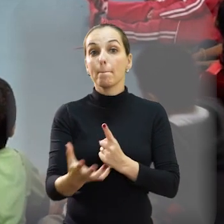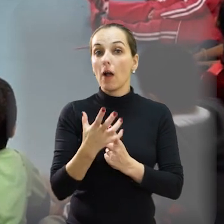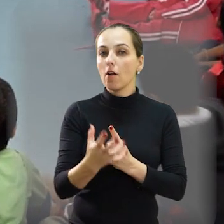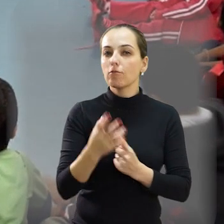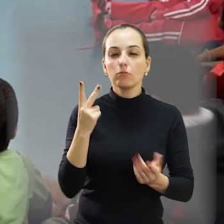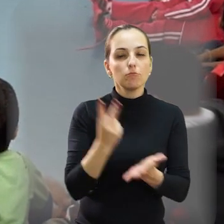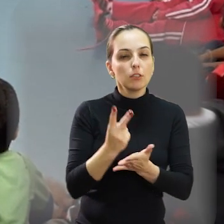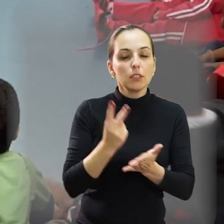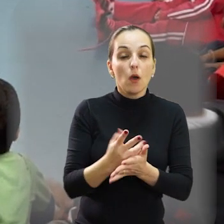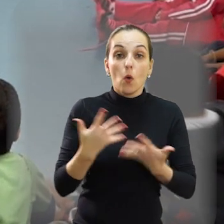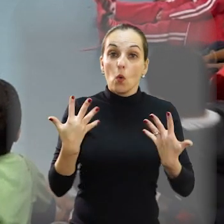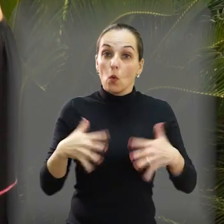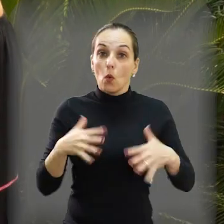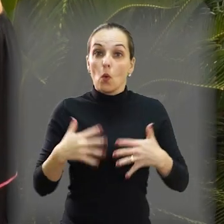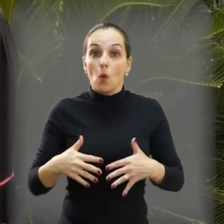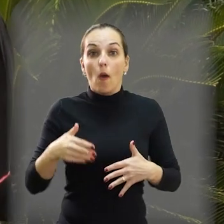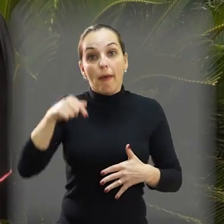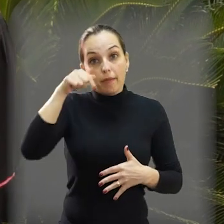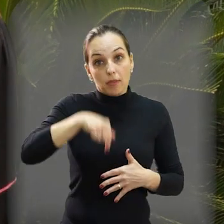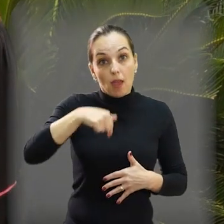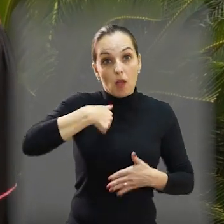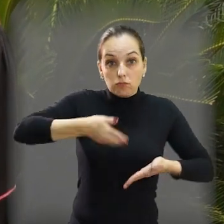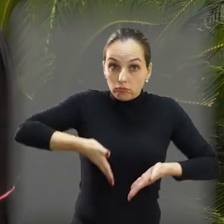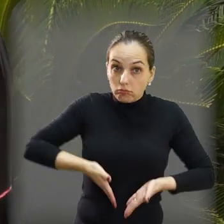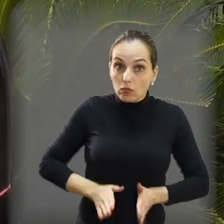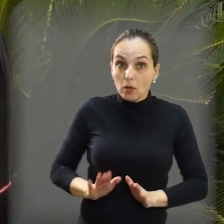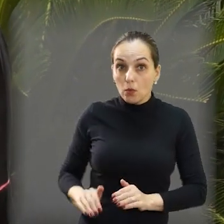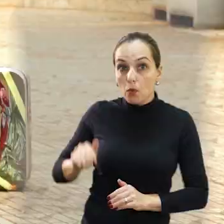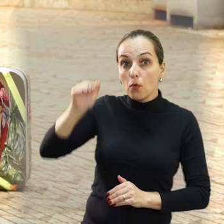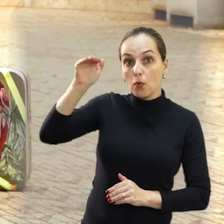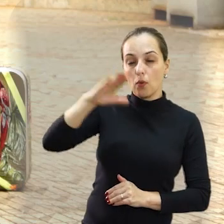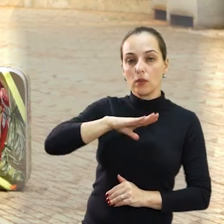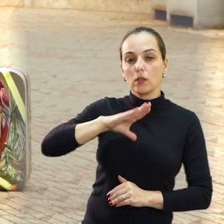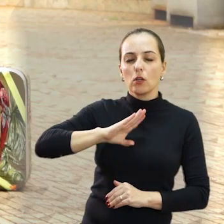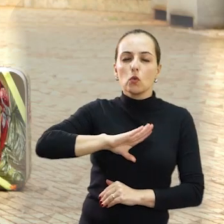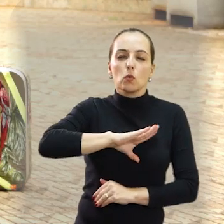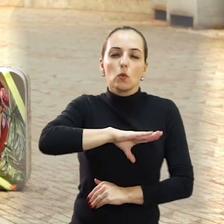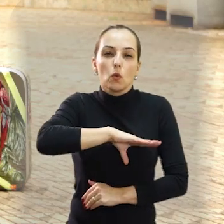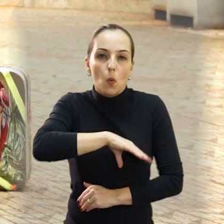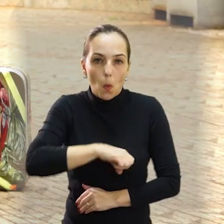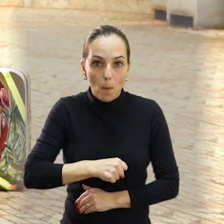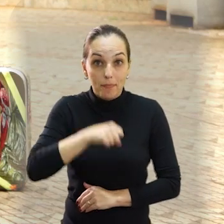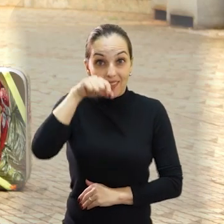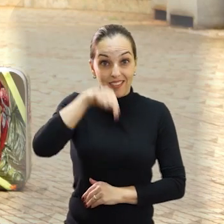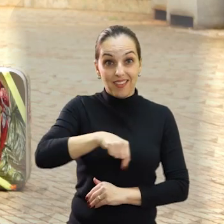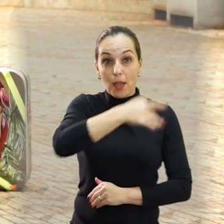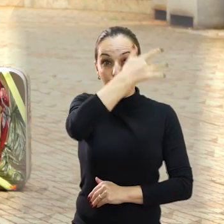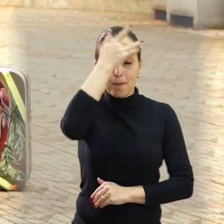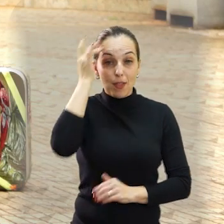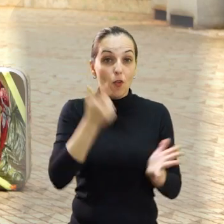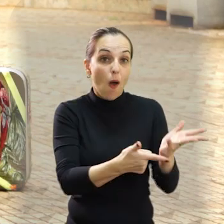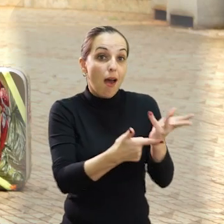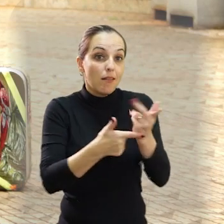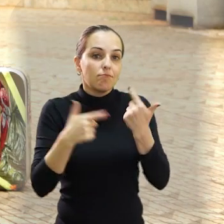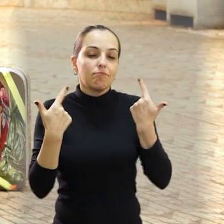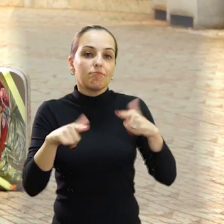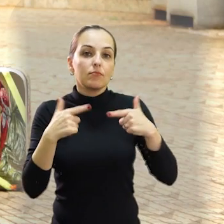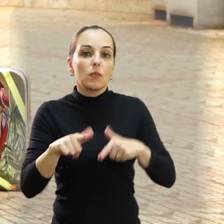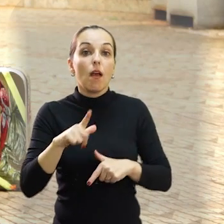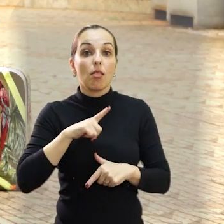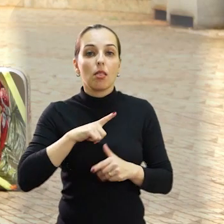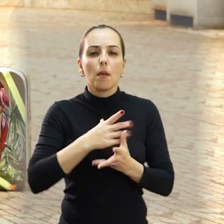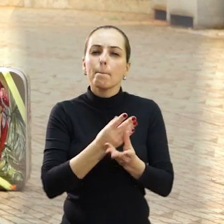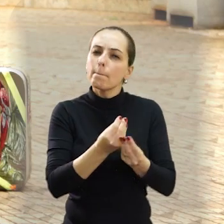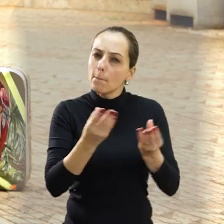sempre me inspirou, eu sou daqui, nasci aqui, amo essa cidade e aqui eu tenho encontrado